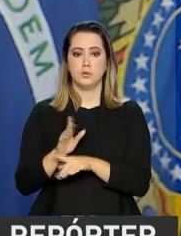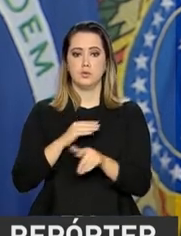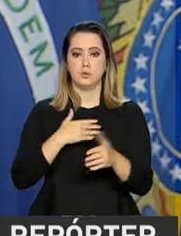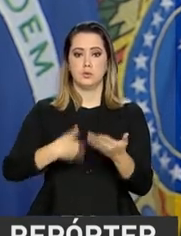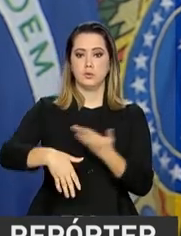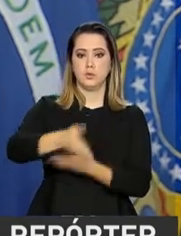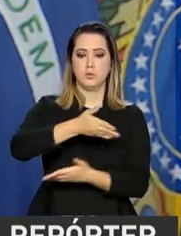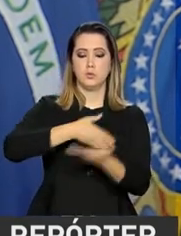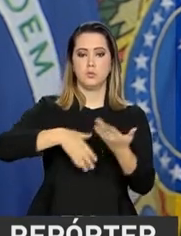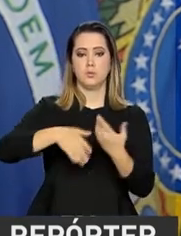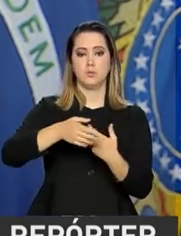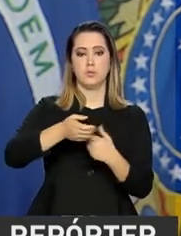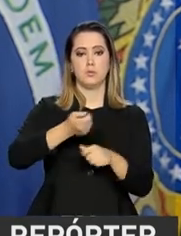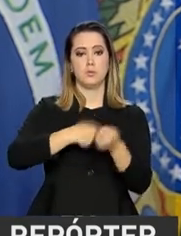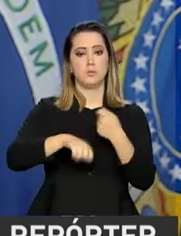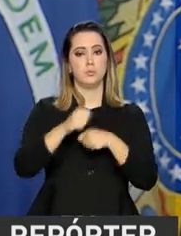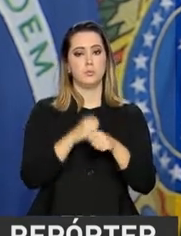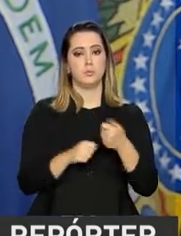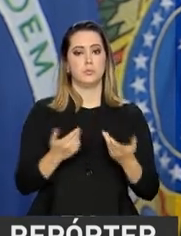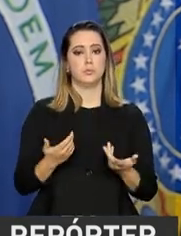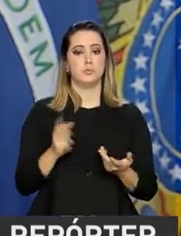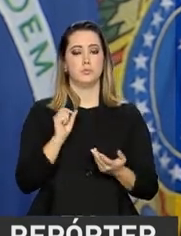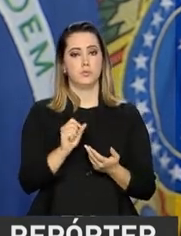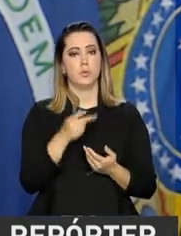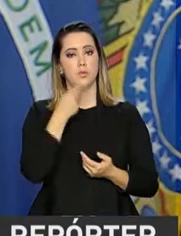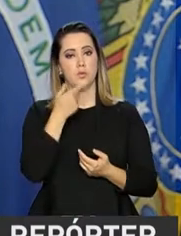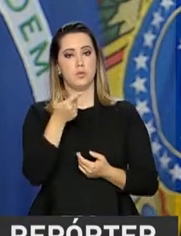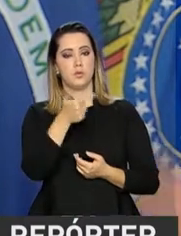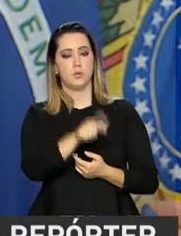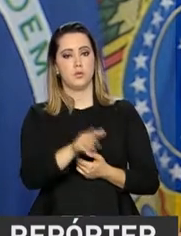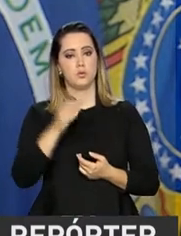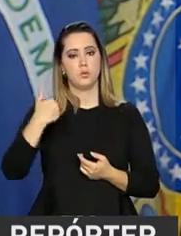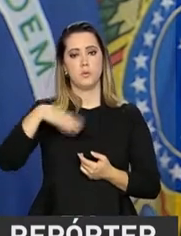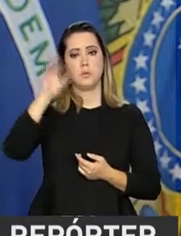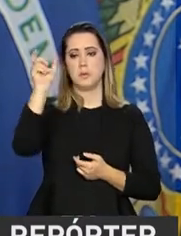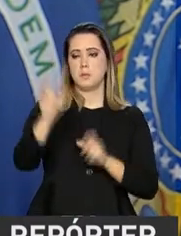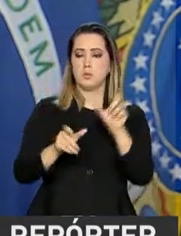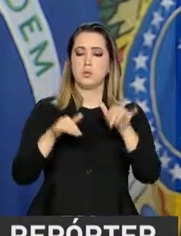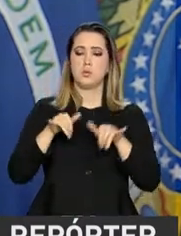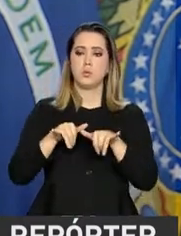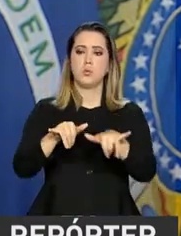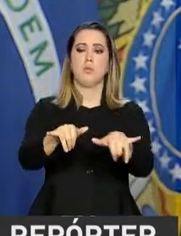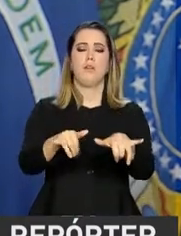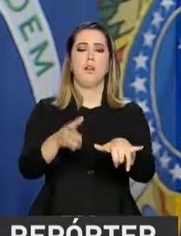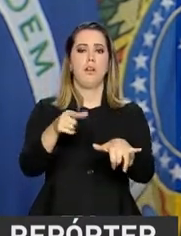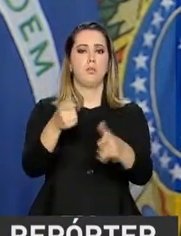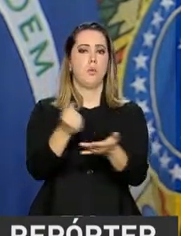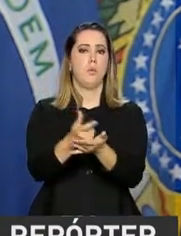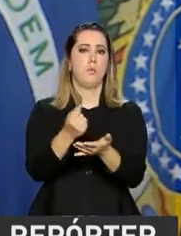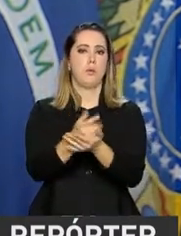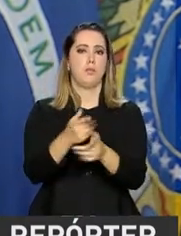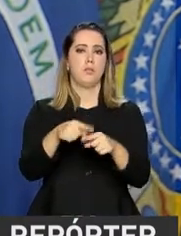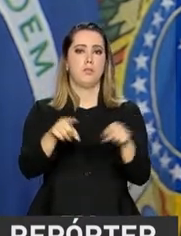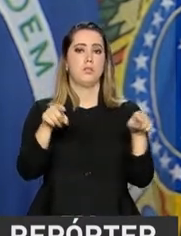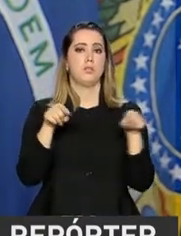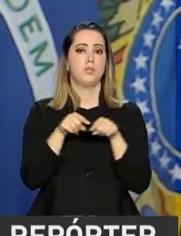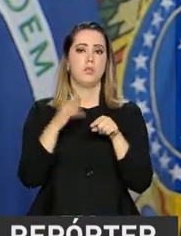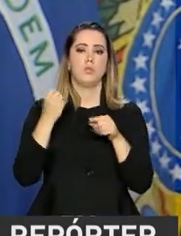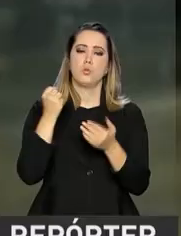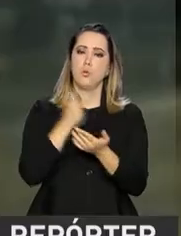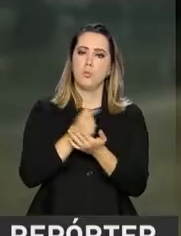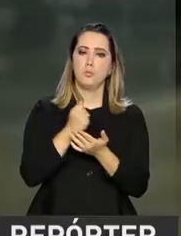a economia reitero que serão mais clientes dos supermercados e as lojas e comprando bairro